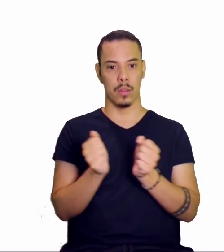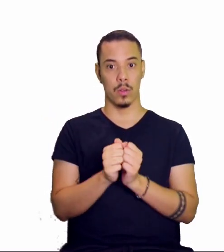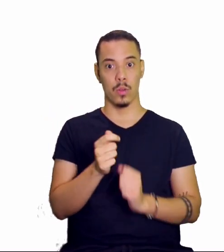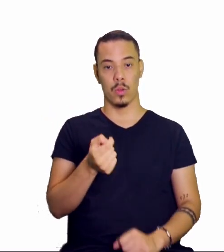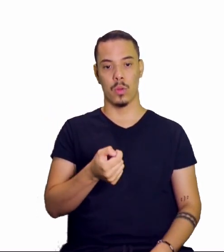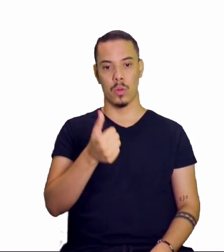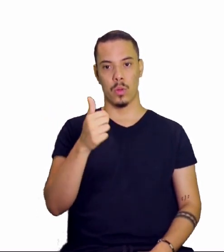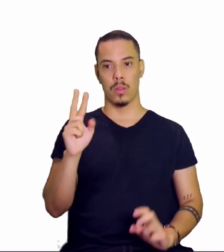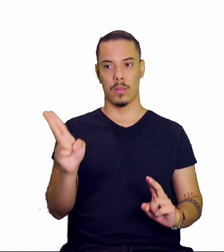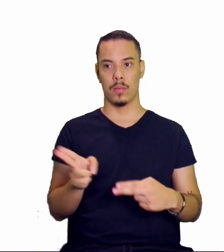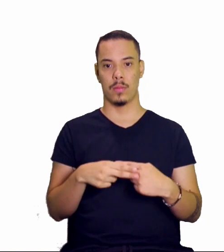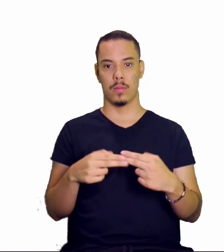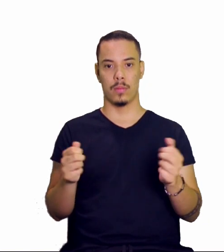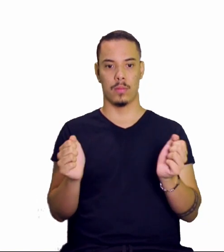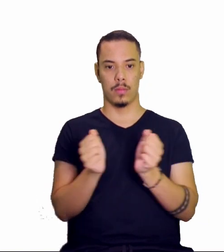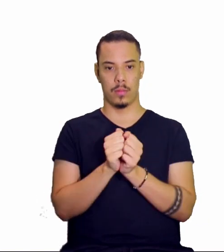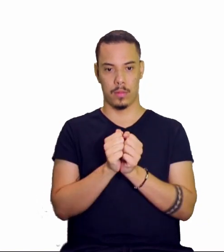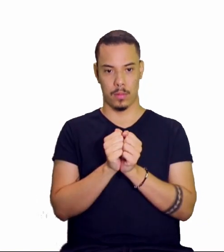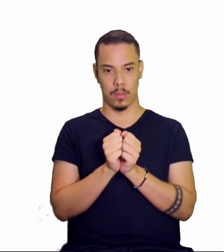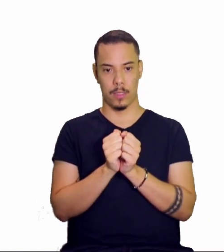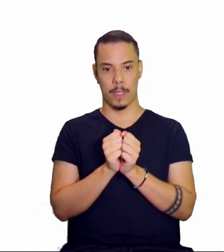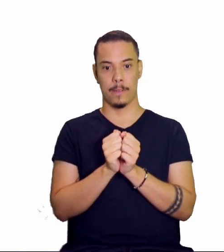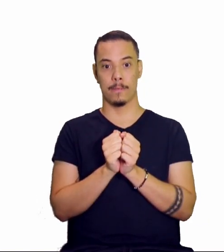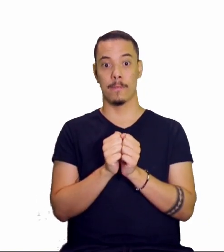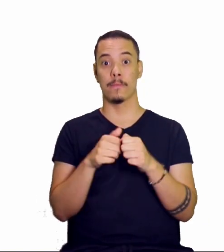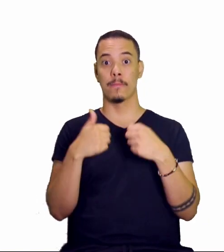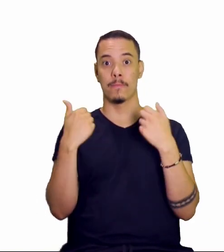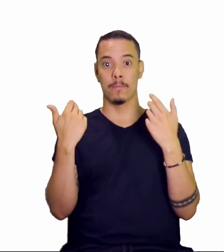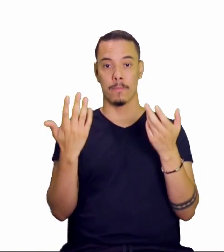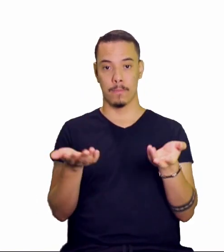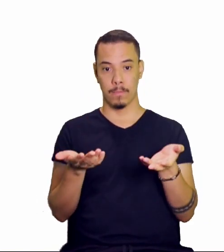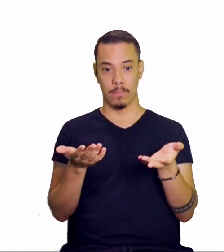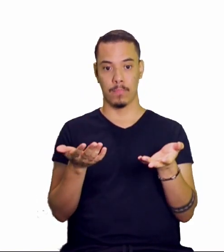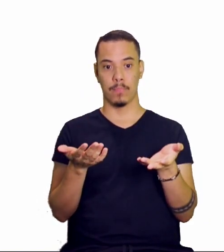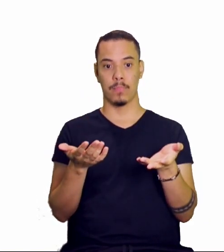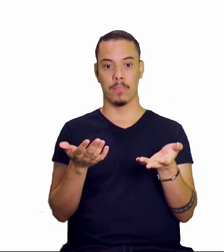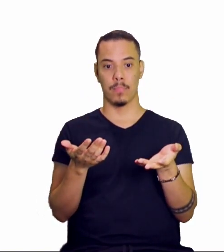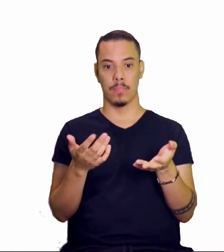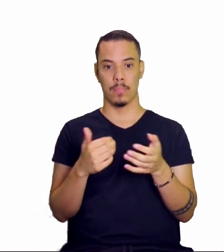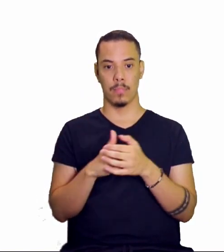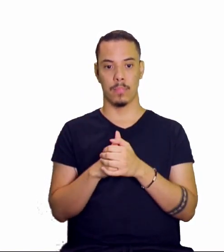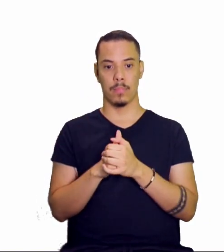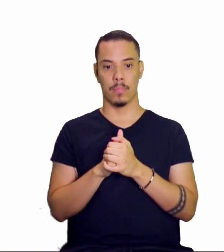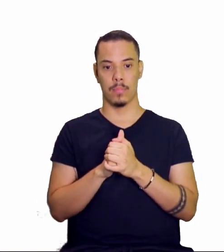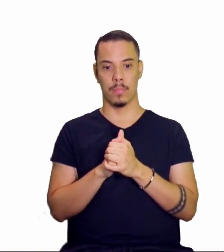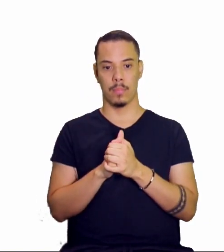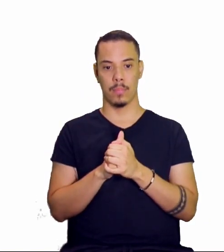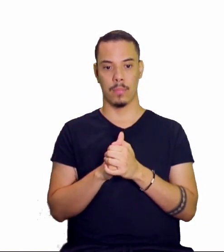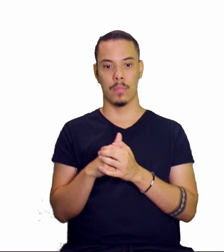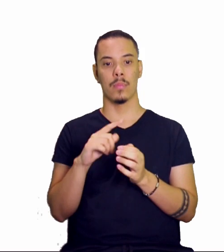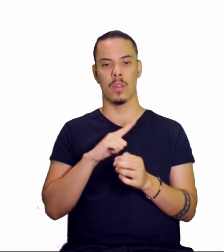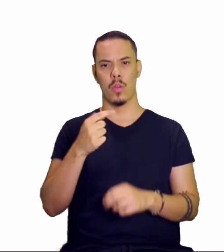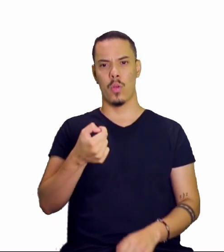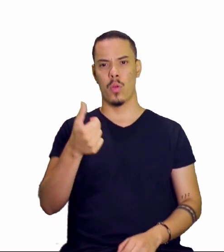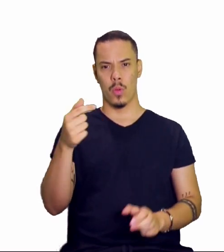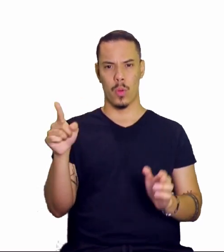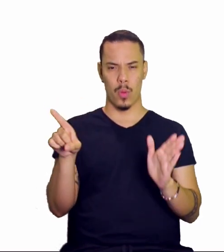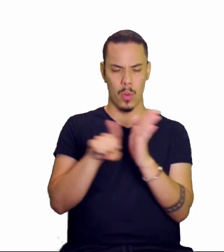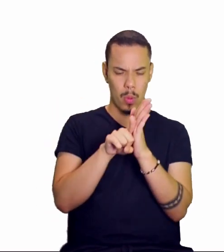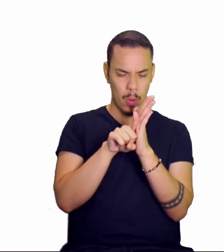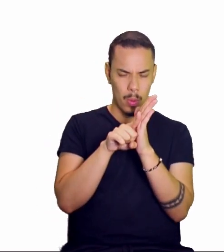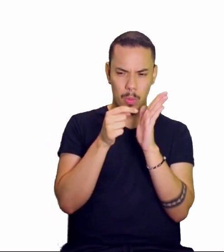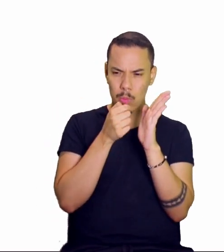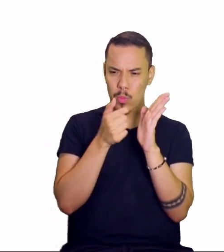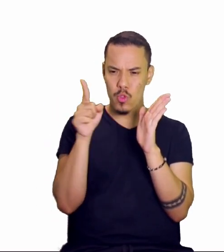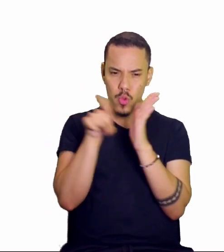Quase fechando, né? Quase fechando para ir pro... Então, 12 horas... Acho que não tá 35 não, tá 34. 34? Tá chegando a 35.